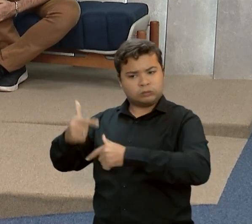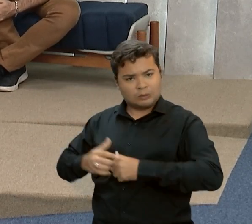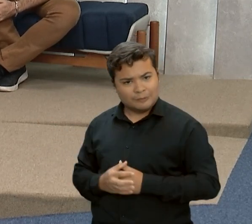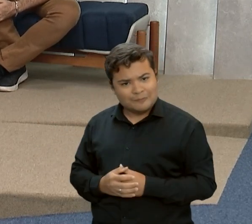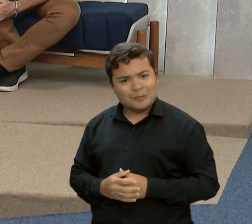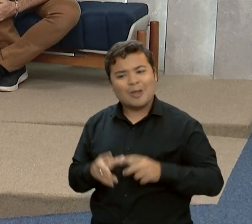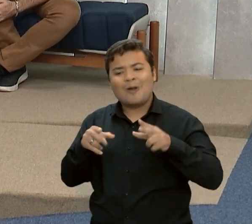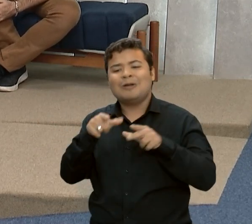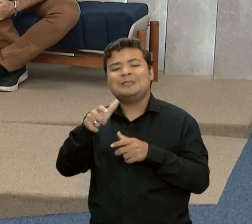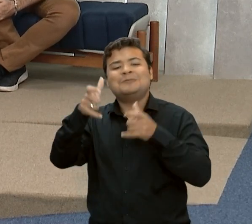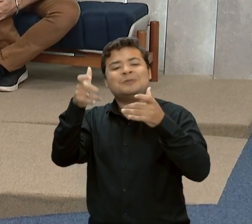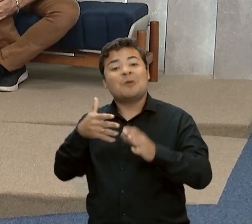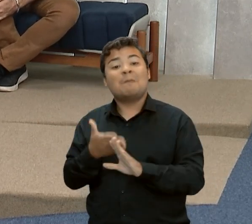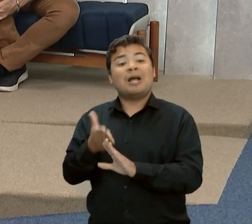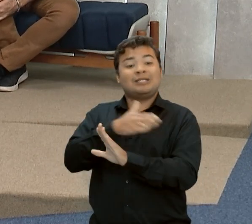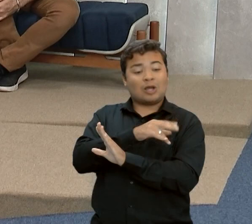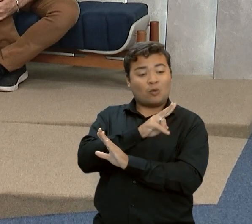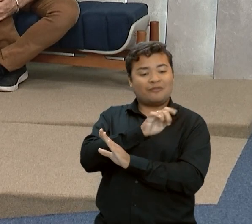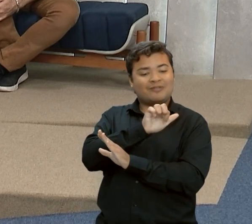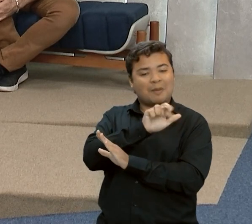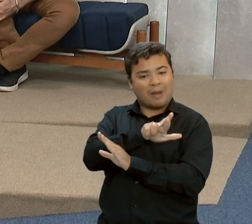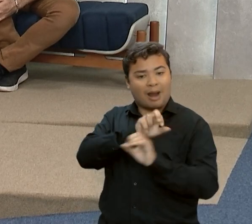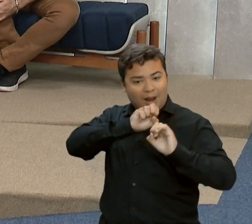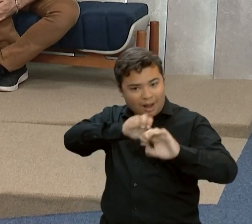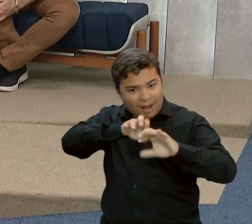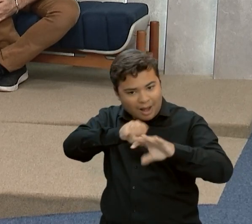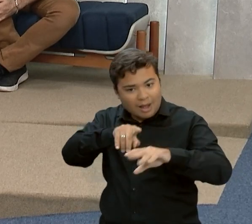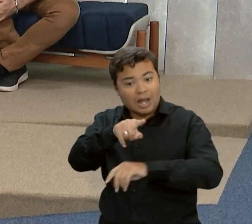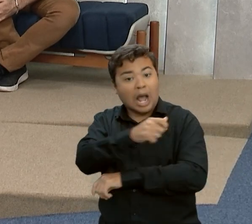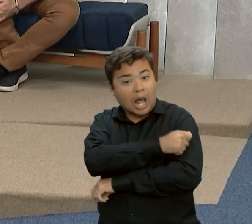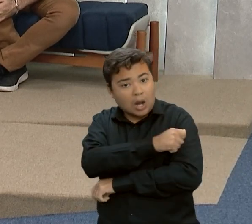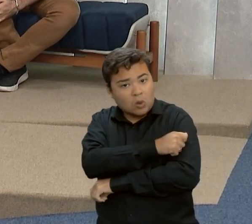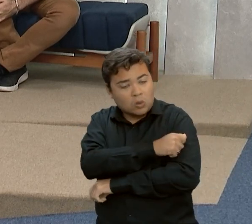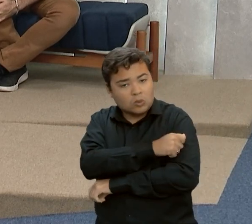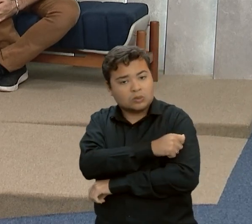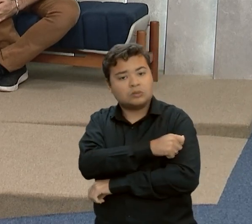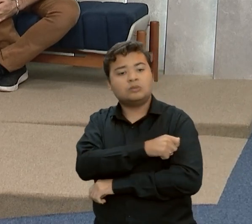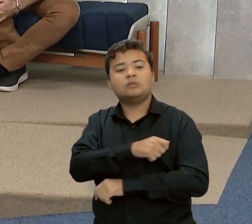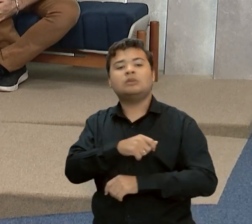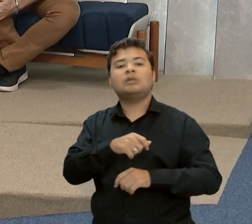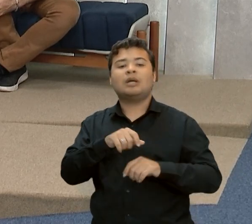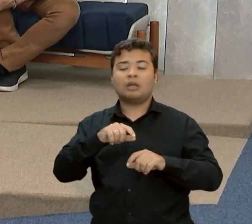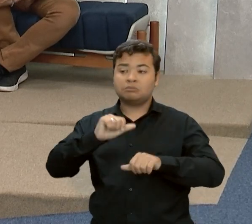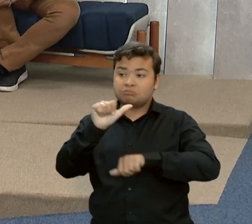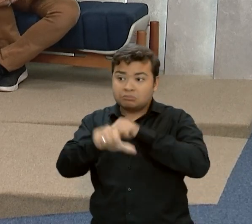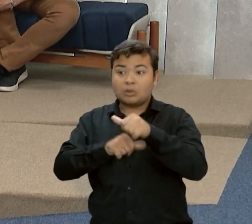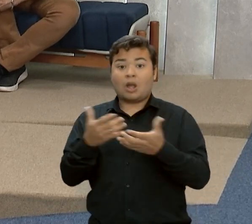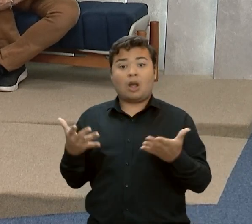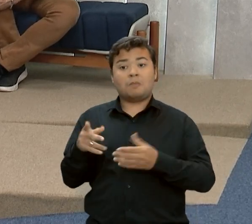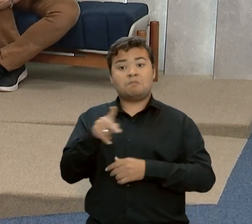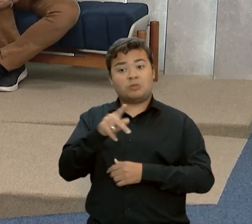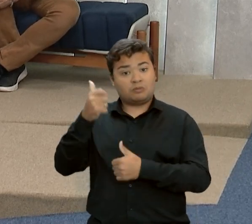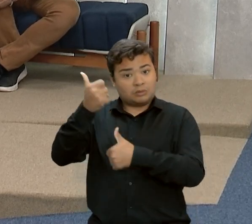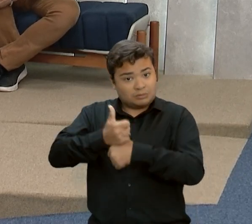aluno do professor Uvermar é quem ministra as aulas também da área de engenharia de